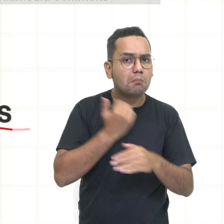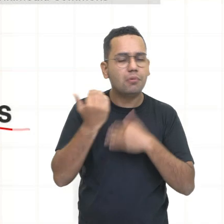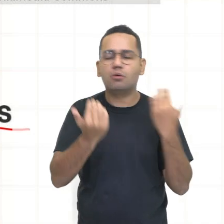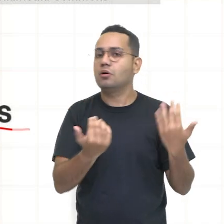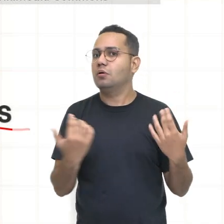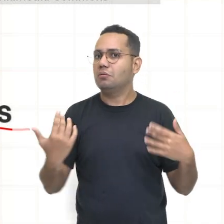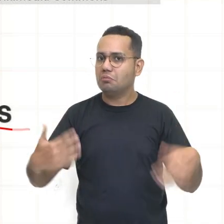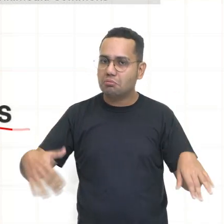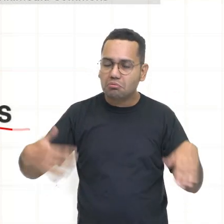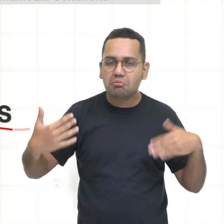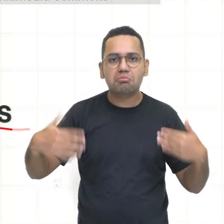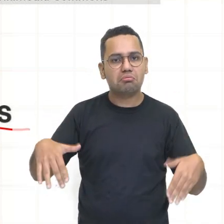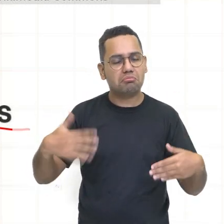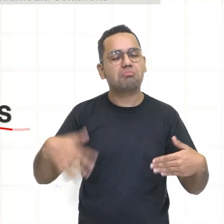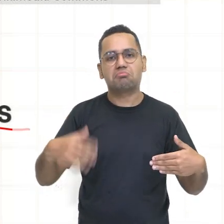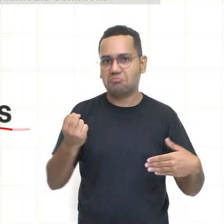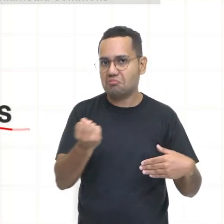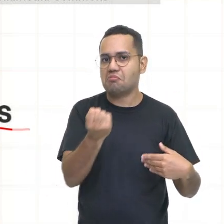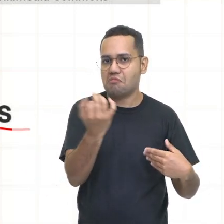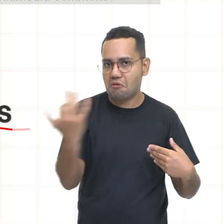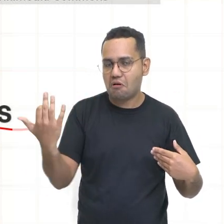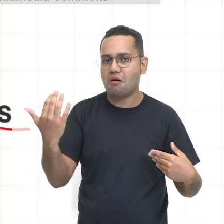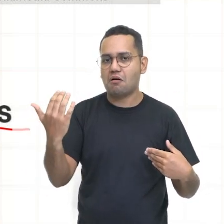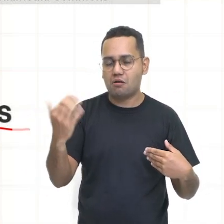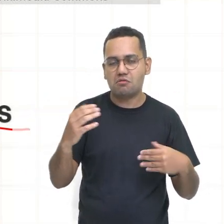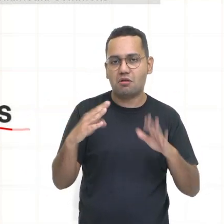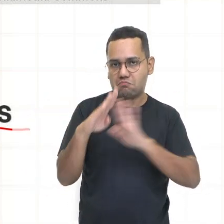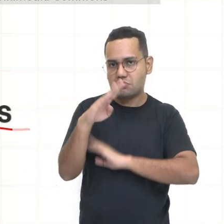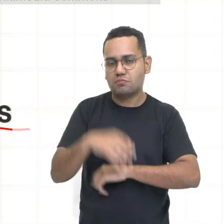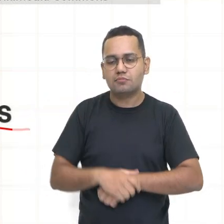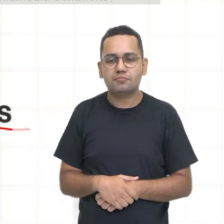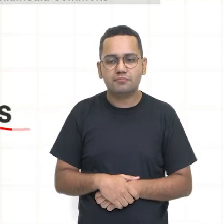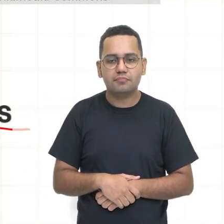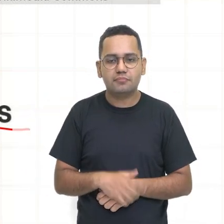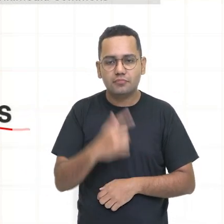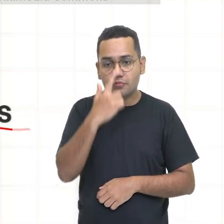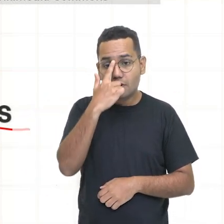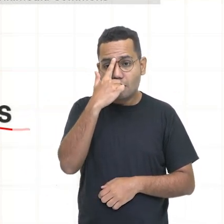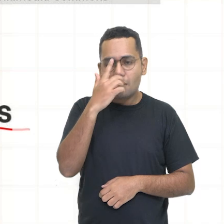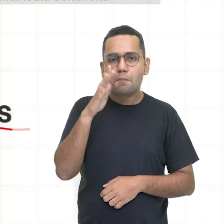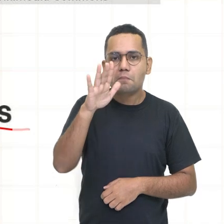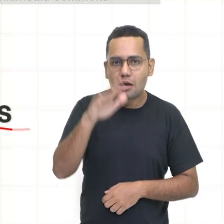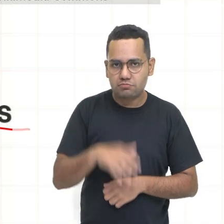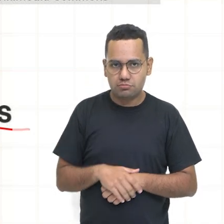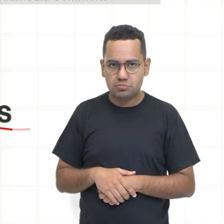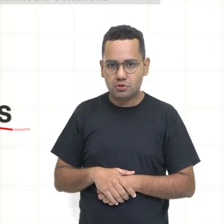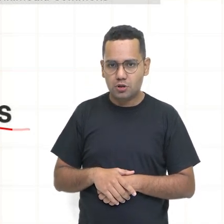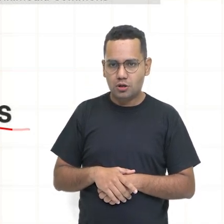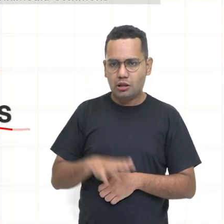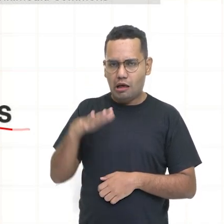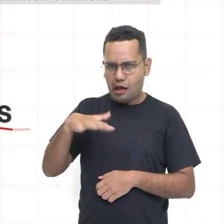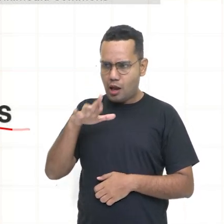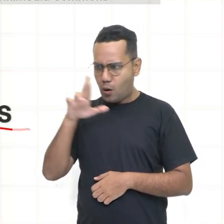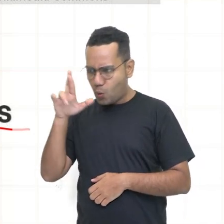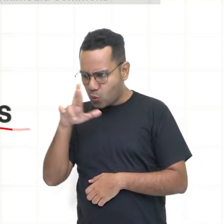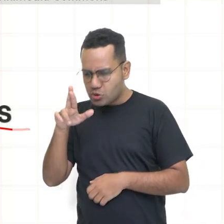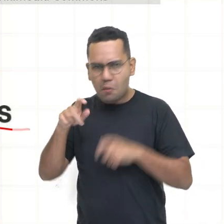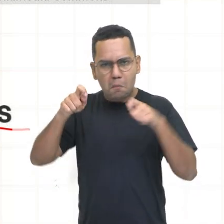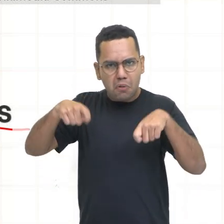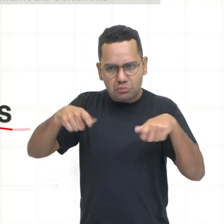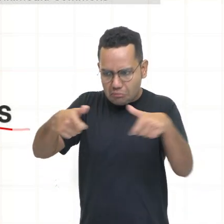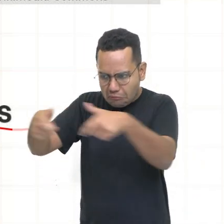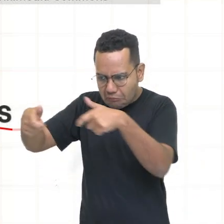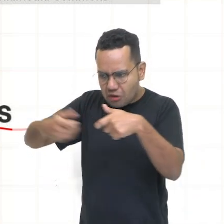porque o território russo, ele possui ali várias áreas que não eram totalmente habitadas. Por quê? Devido